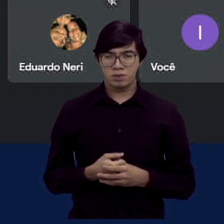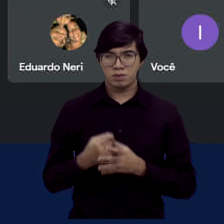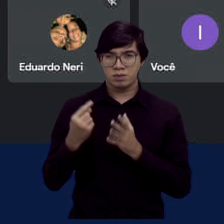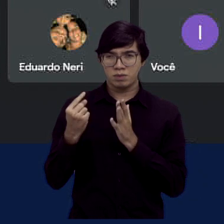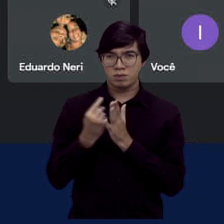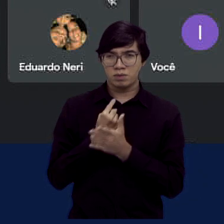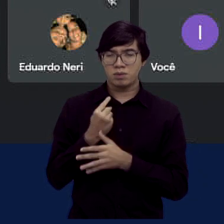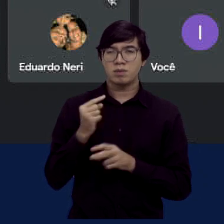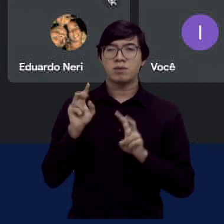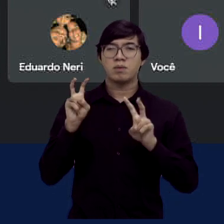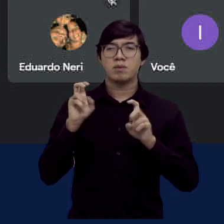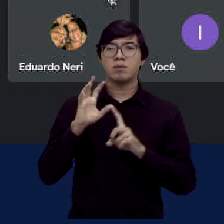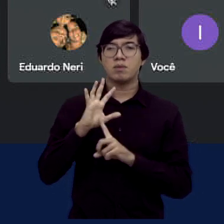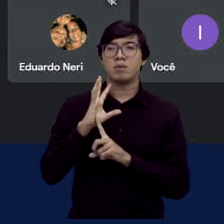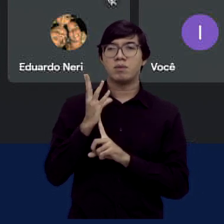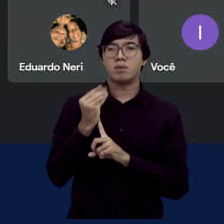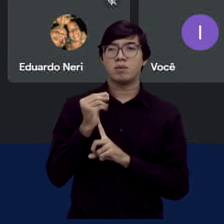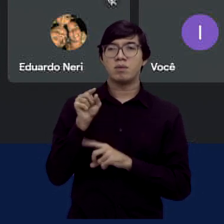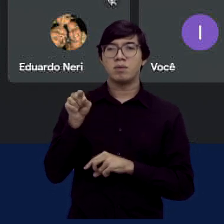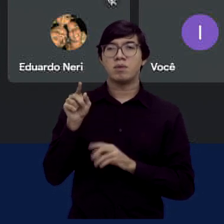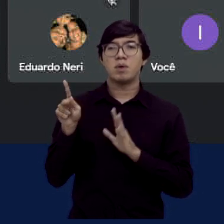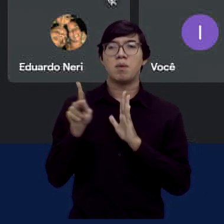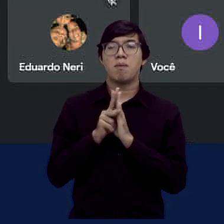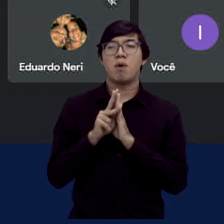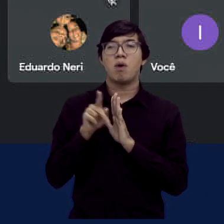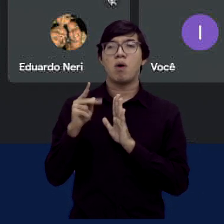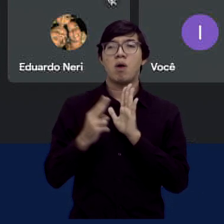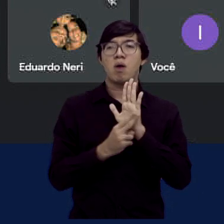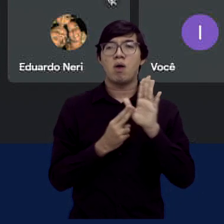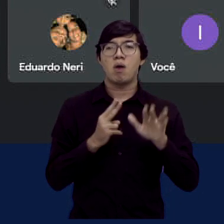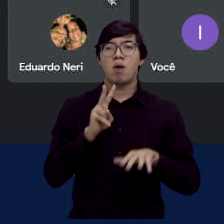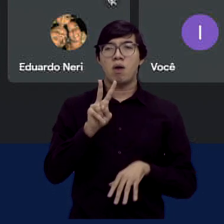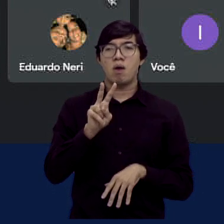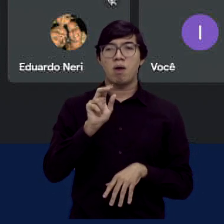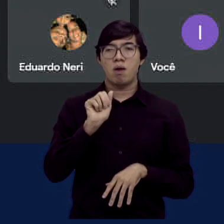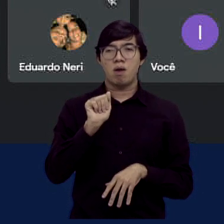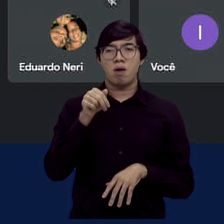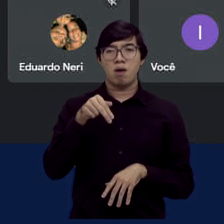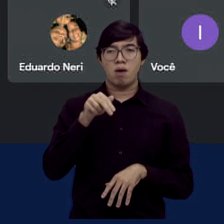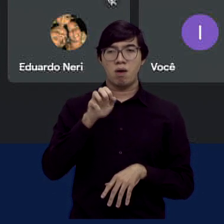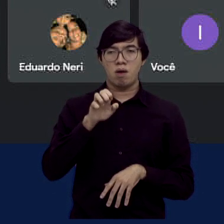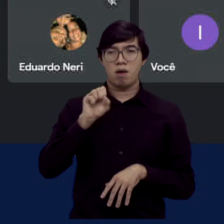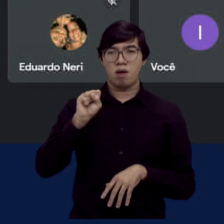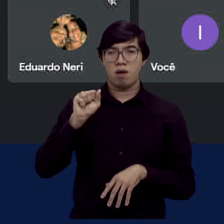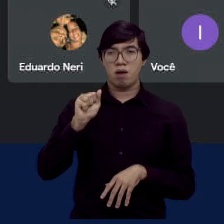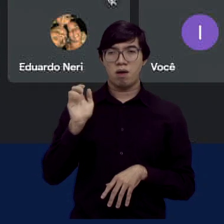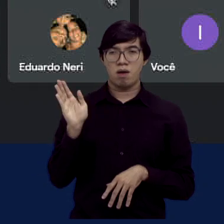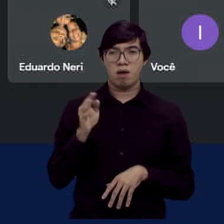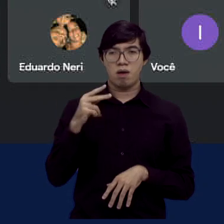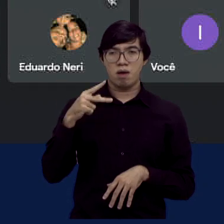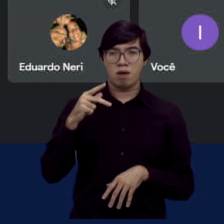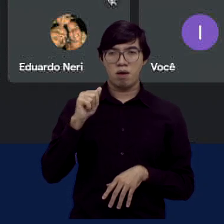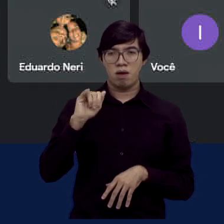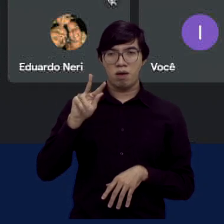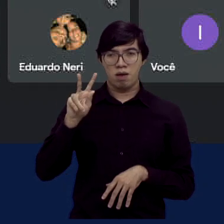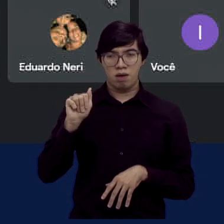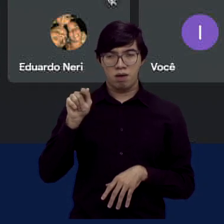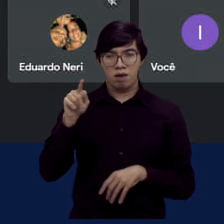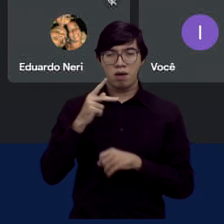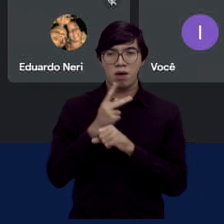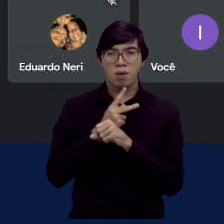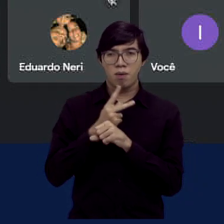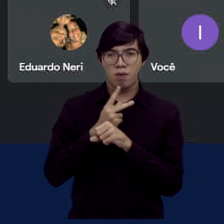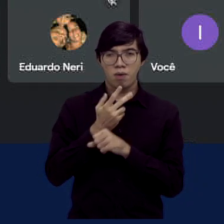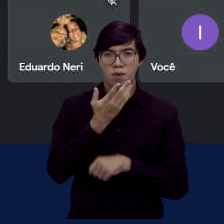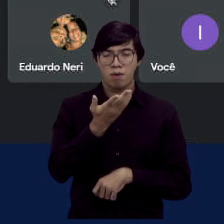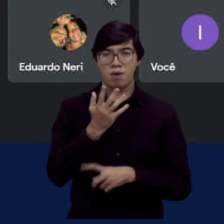a arte novamente da Vanessa Paiva. Se tu puder encontrar, sabe, eu acho que ela tá como Vanessa Arte. Uma coisa assim, ou arte